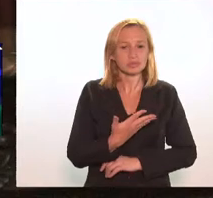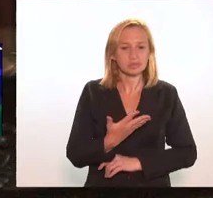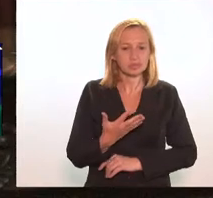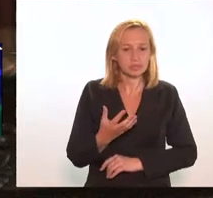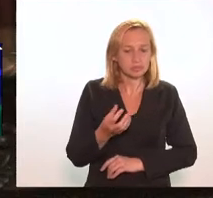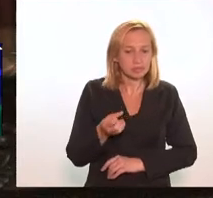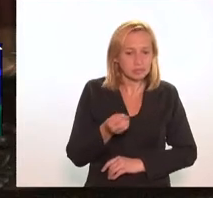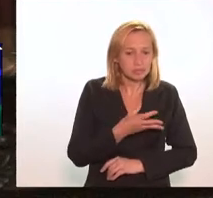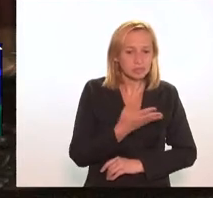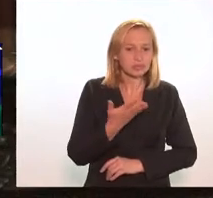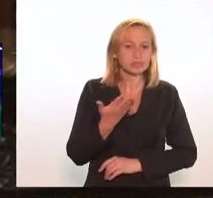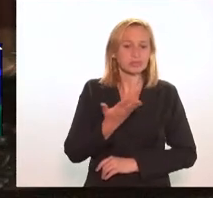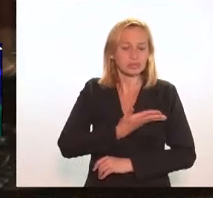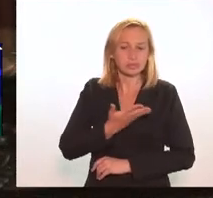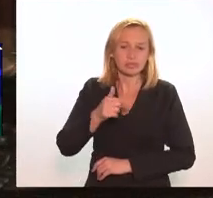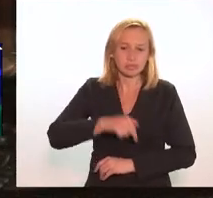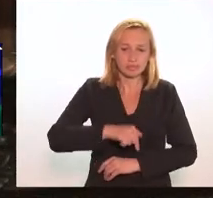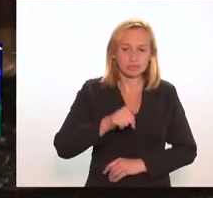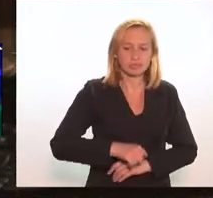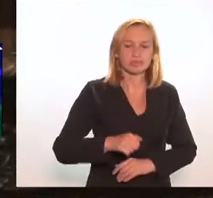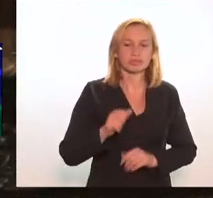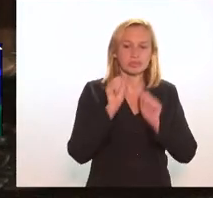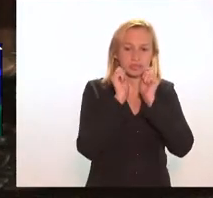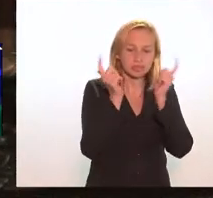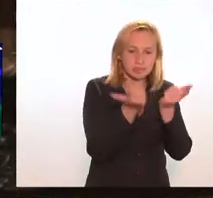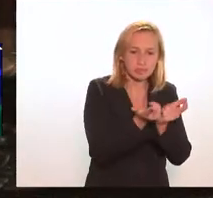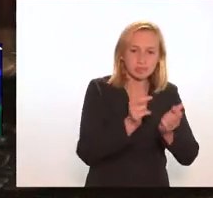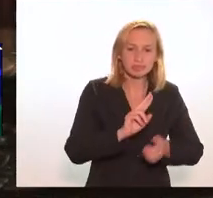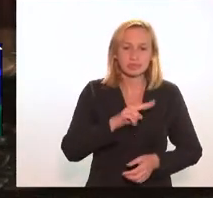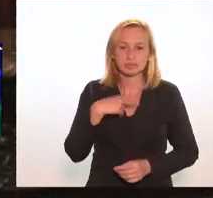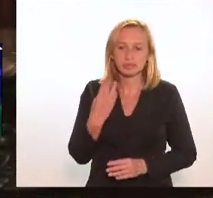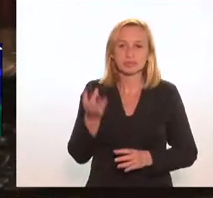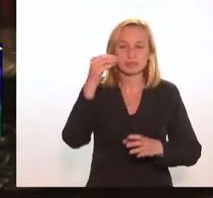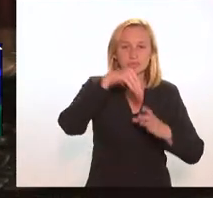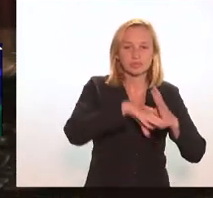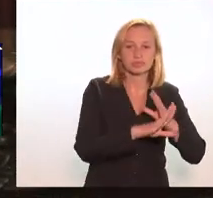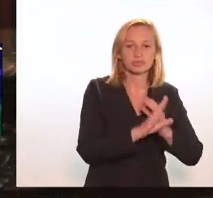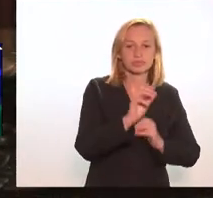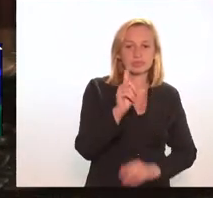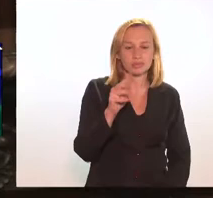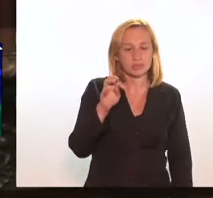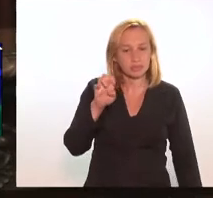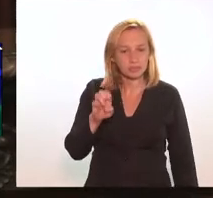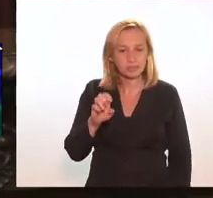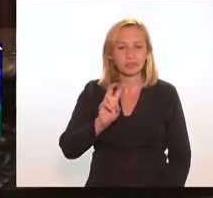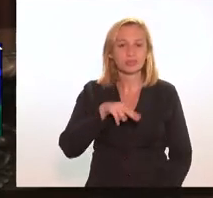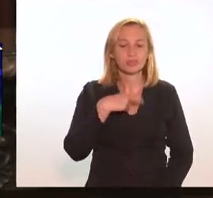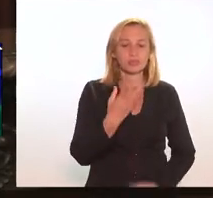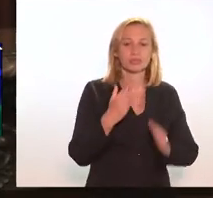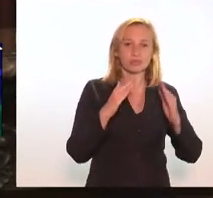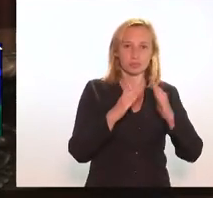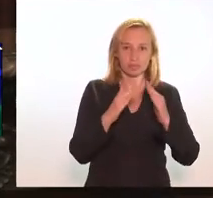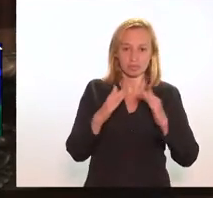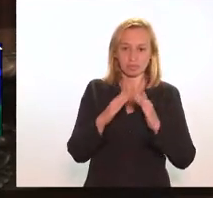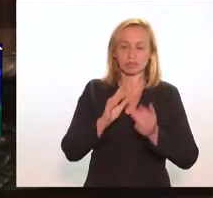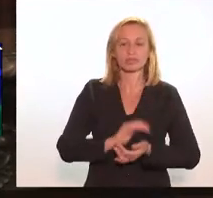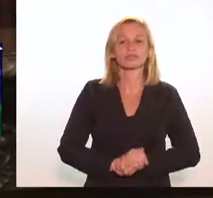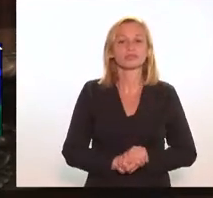que estão aqui na Alerj ou que estão dentro dos seus gabinetes ou dentro dos seus lares,